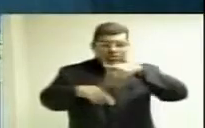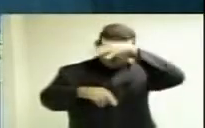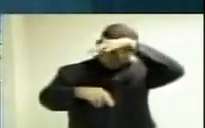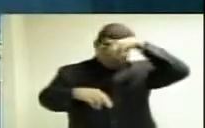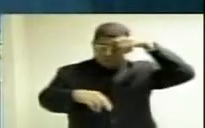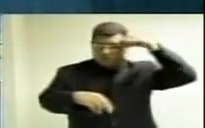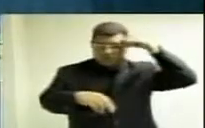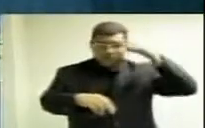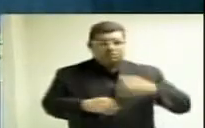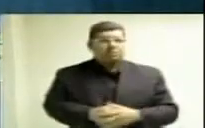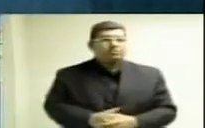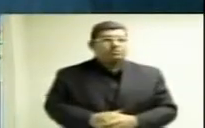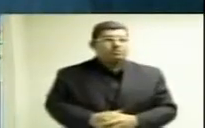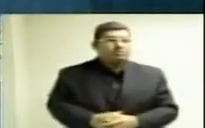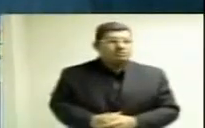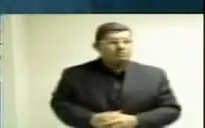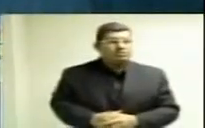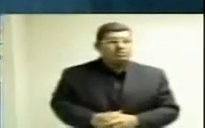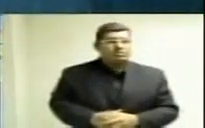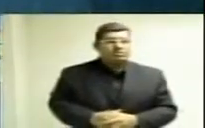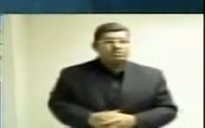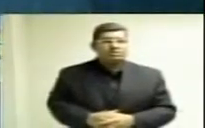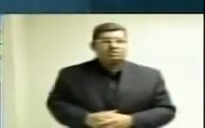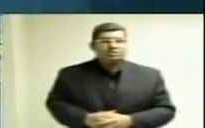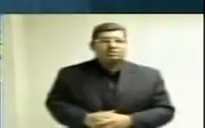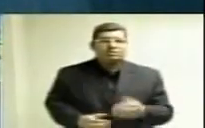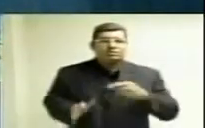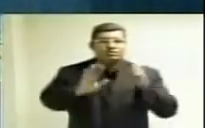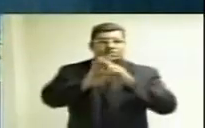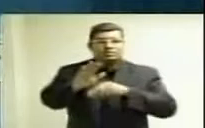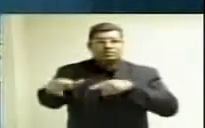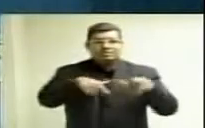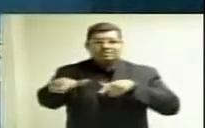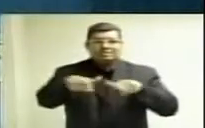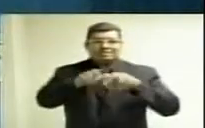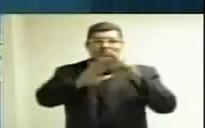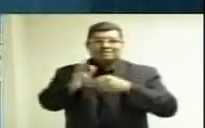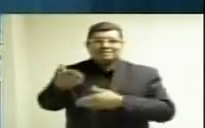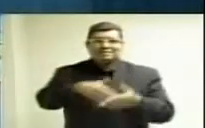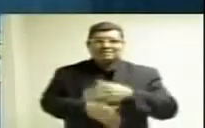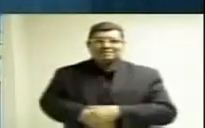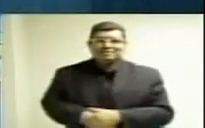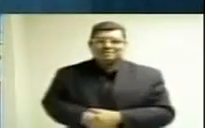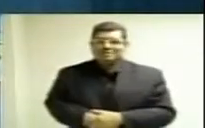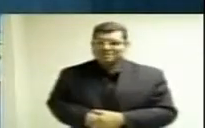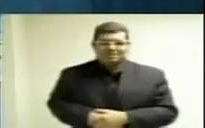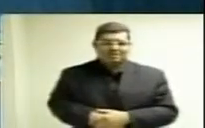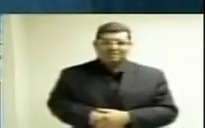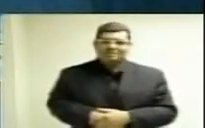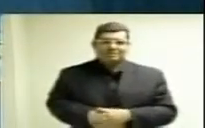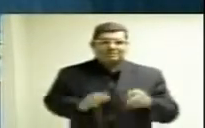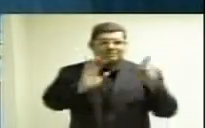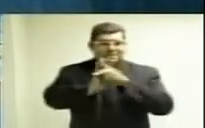prisionais aqui da capital Manaus. E noticiam por conta do descumprimento desta ordem judicial